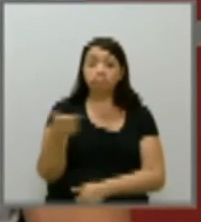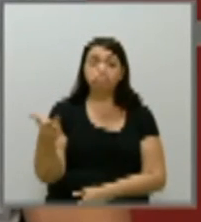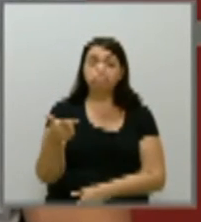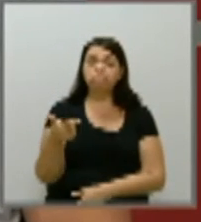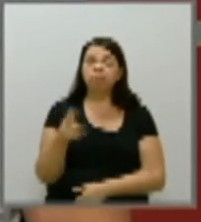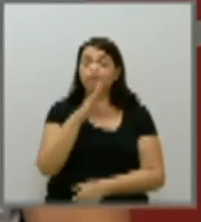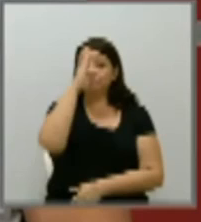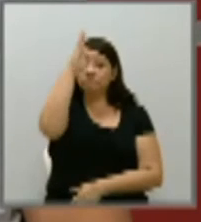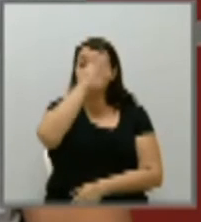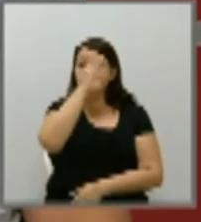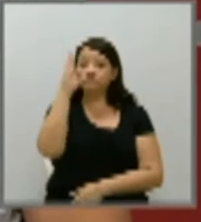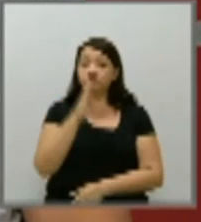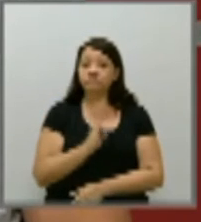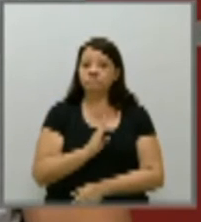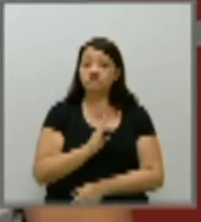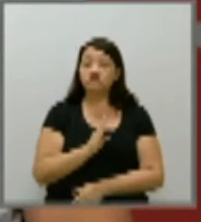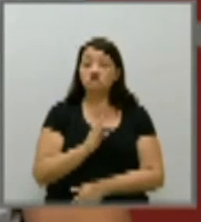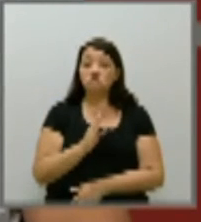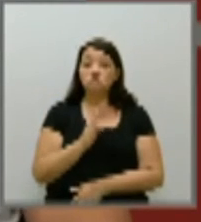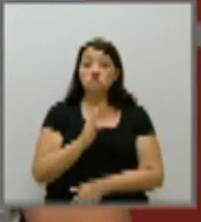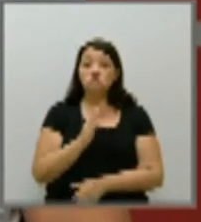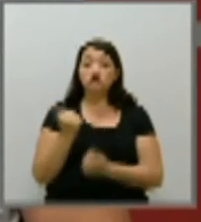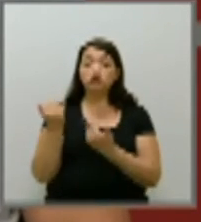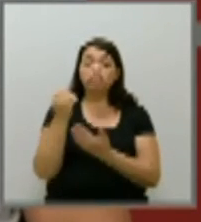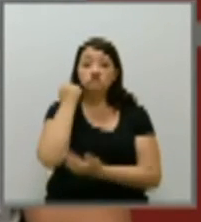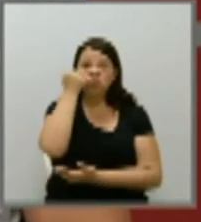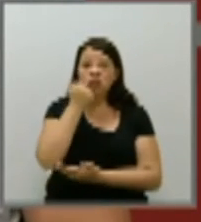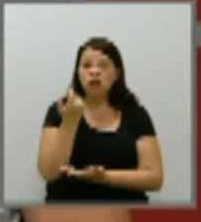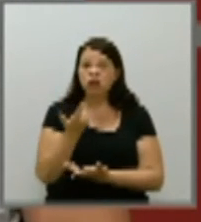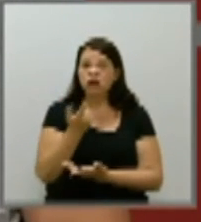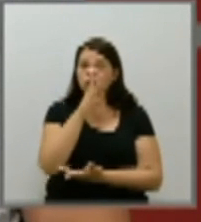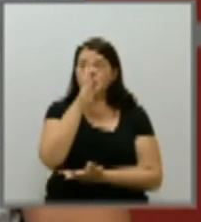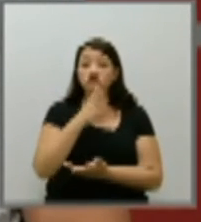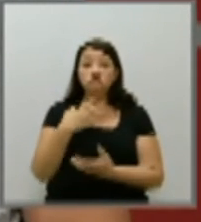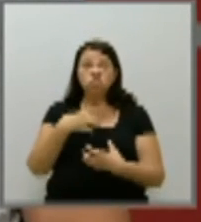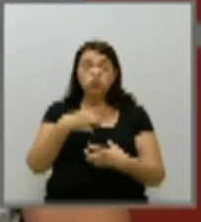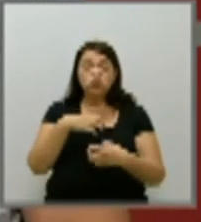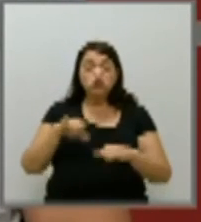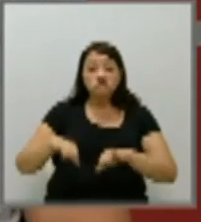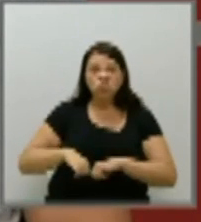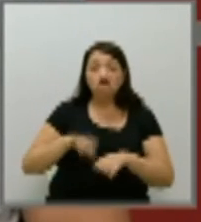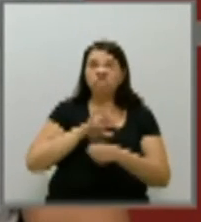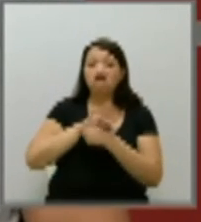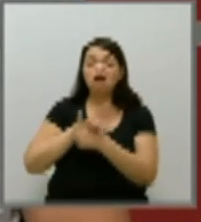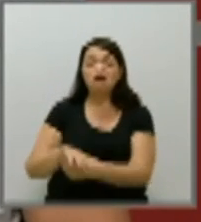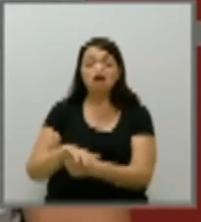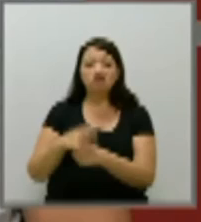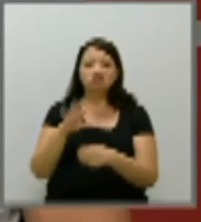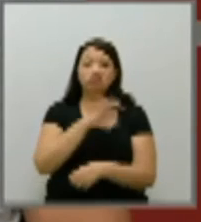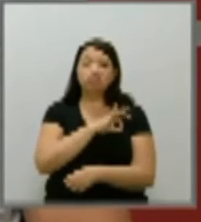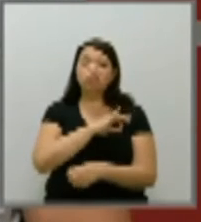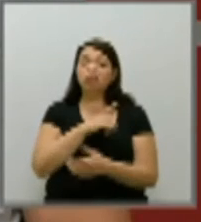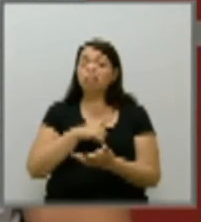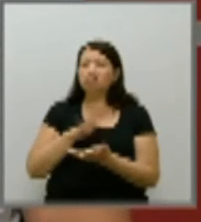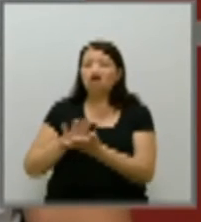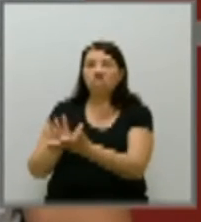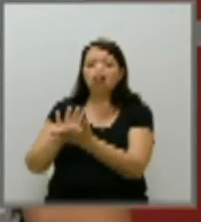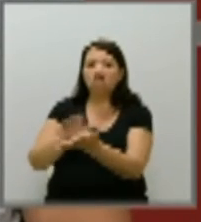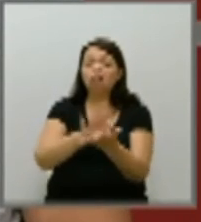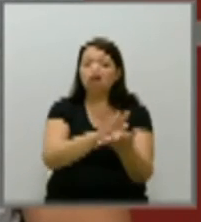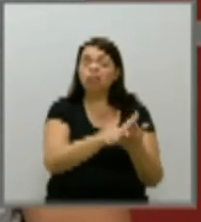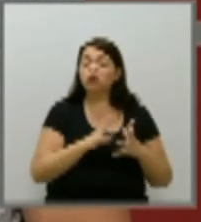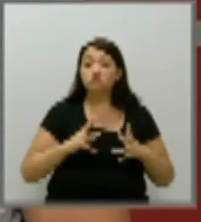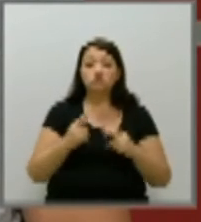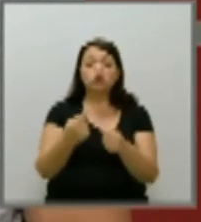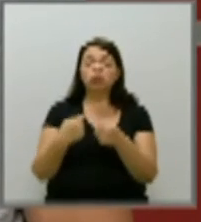Brasil, de conjunto, a juventude negra no Brasil hoje sofre grande repressão da polícia e há um genocídio em todas as